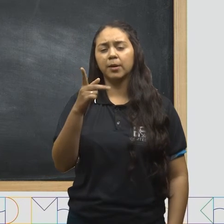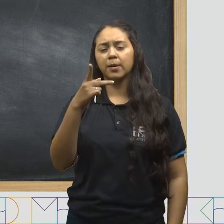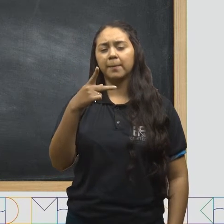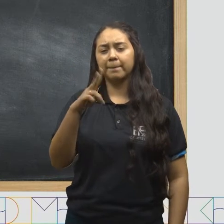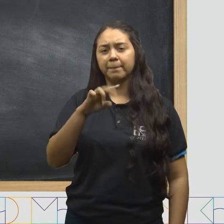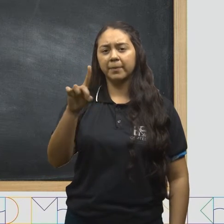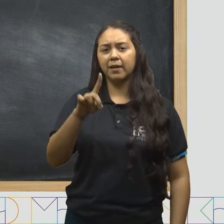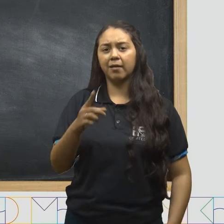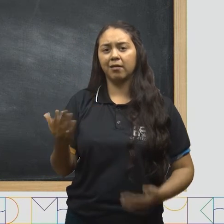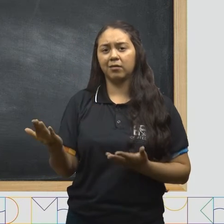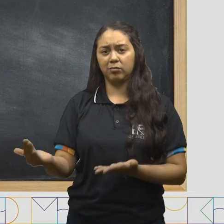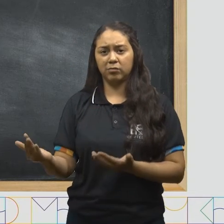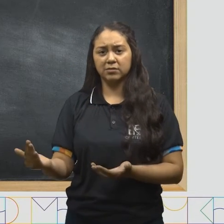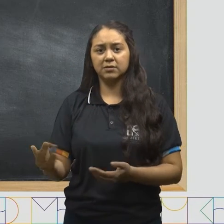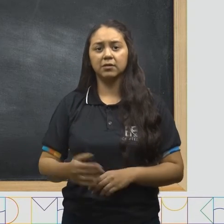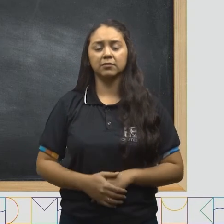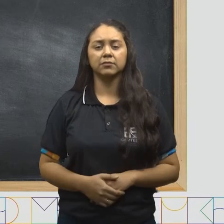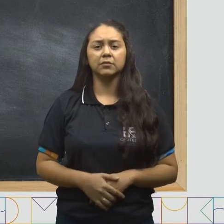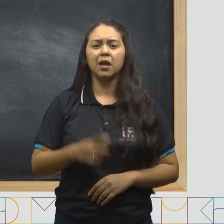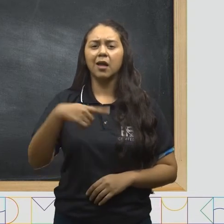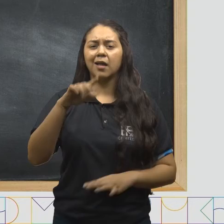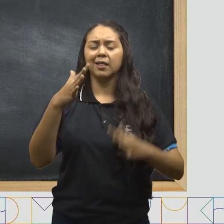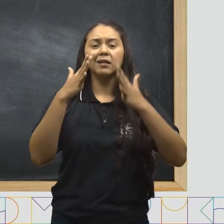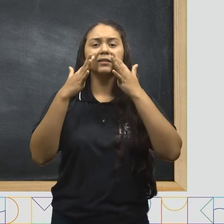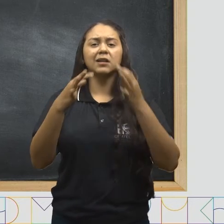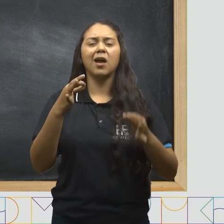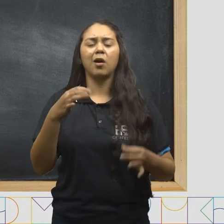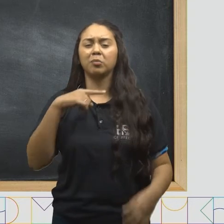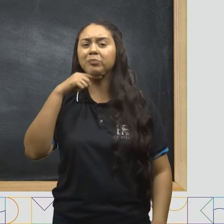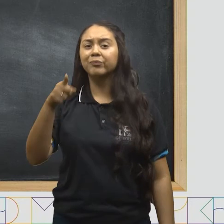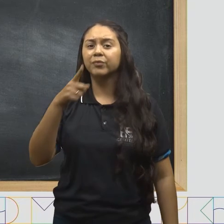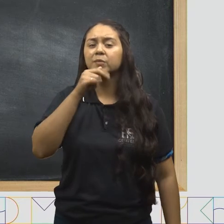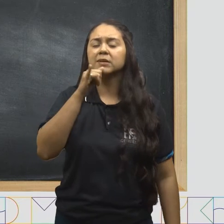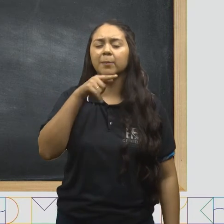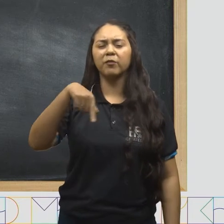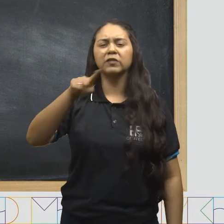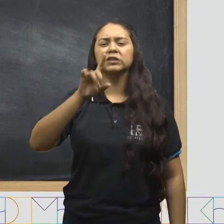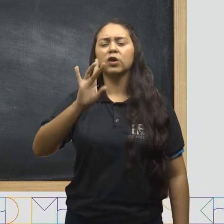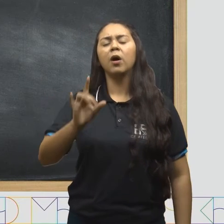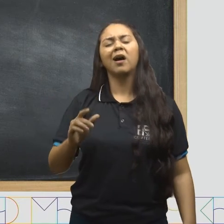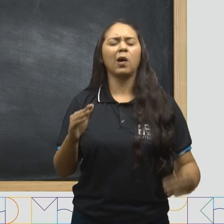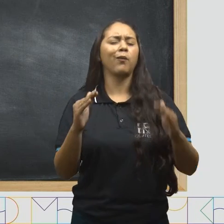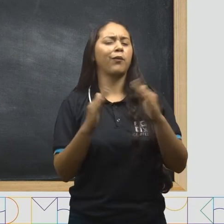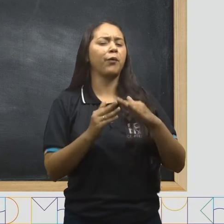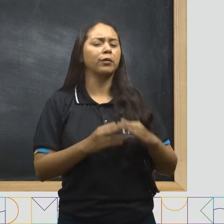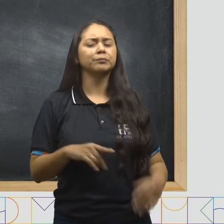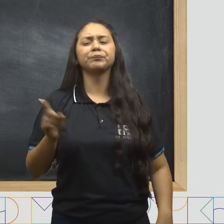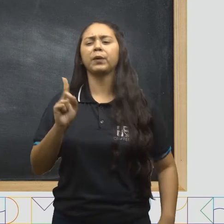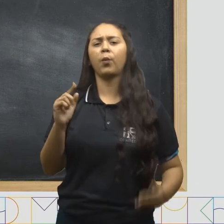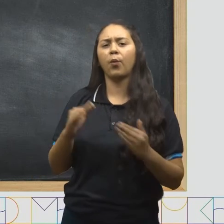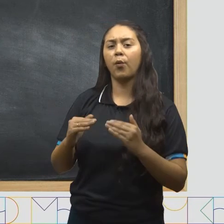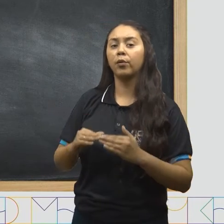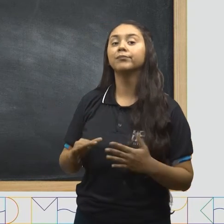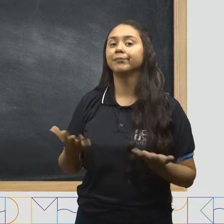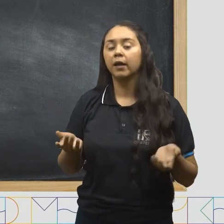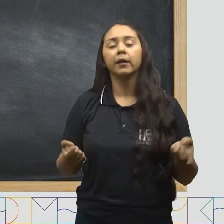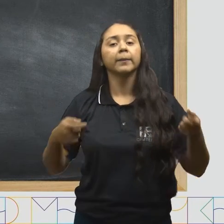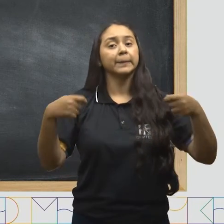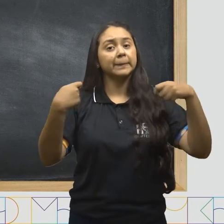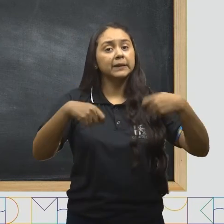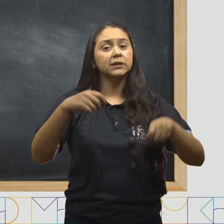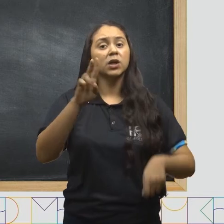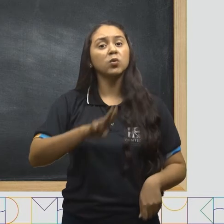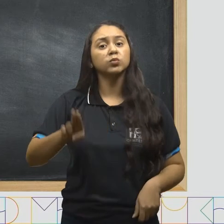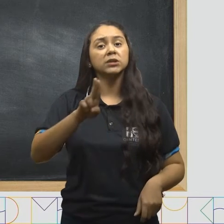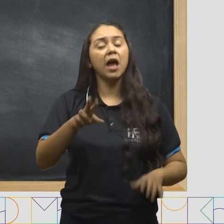pré-adolescente. Observe, aluno, não adianta você simplesmente dizer se concorda ou não. É